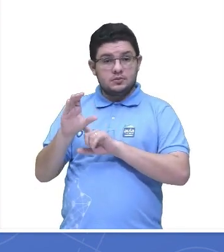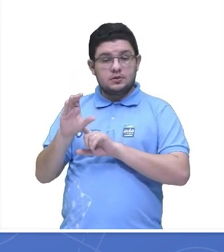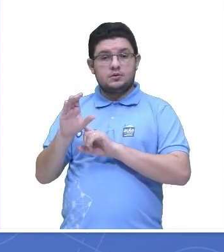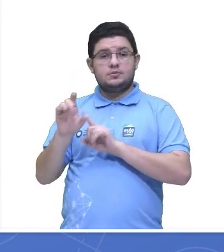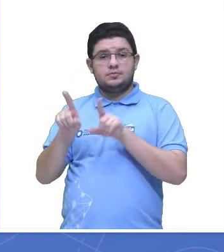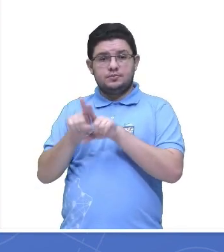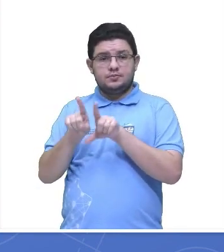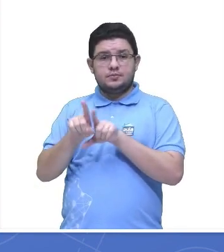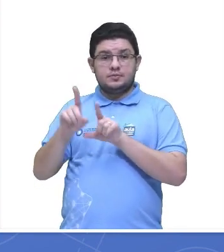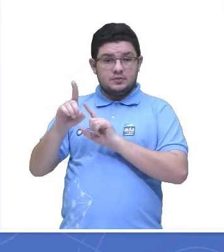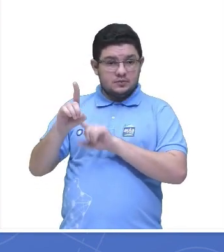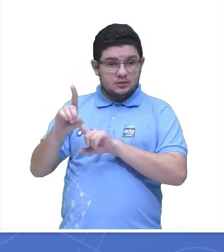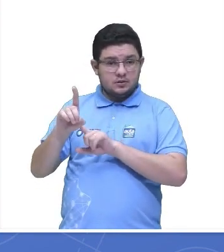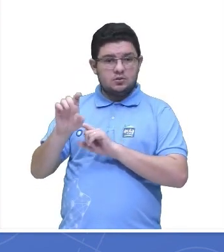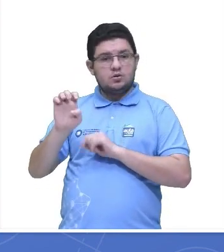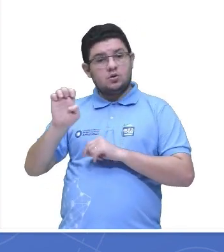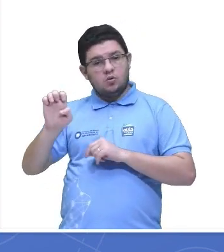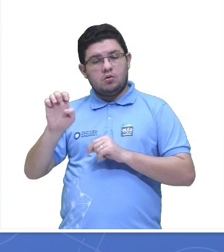é capaz de